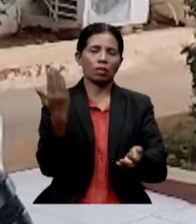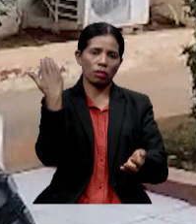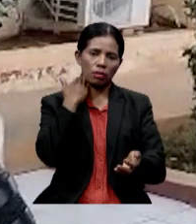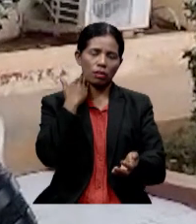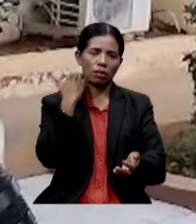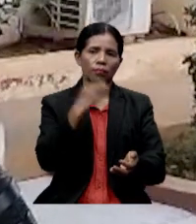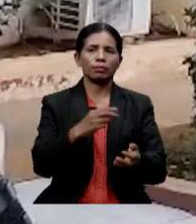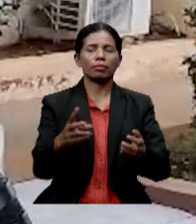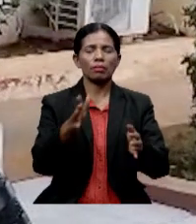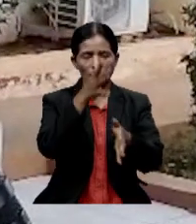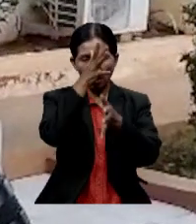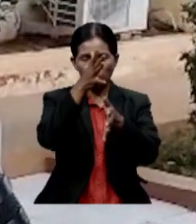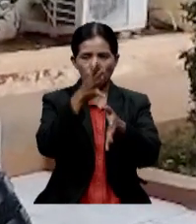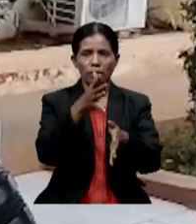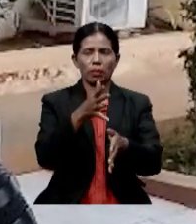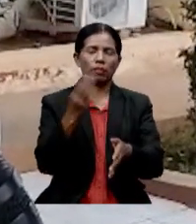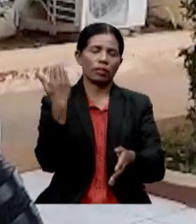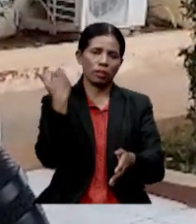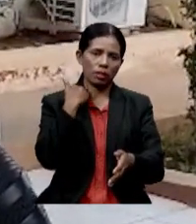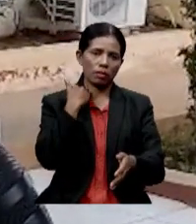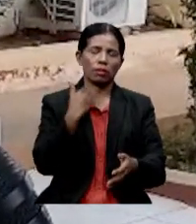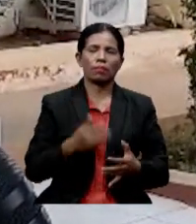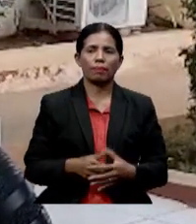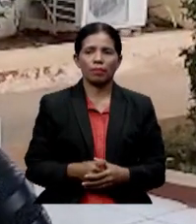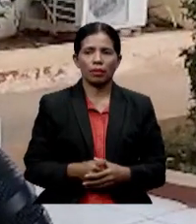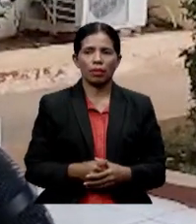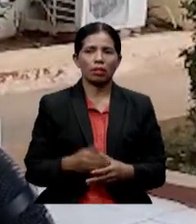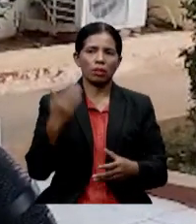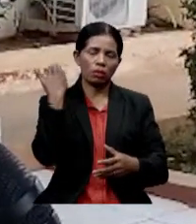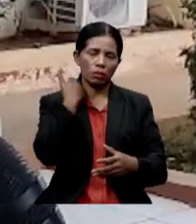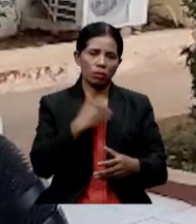vitima o lezado nya kakoro to kotu i